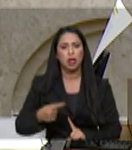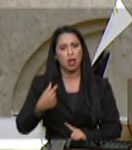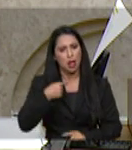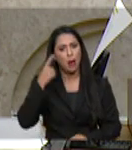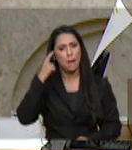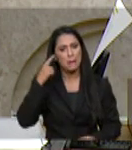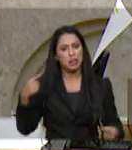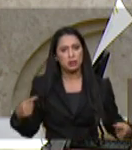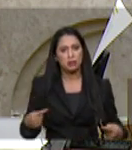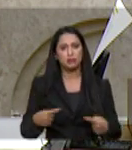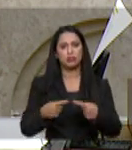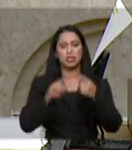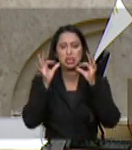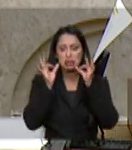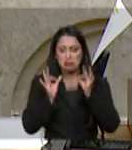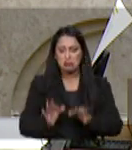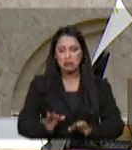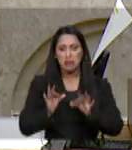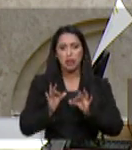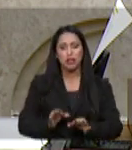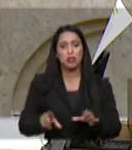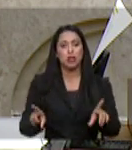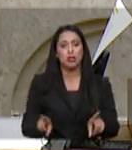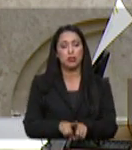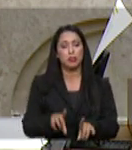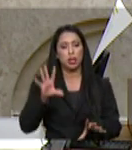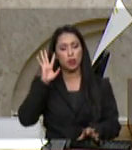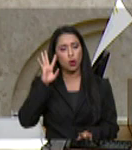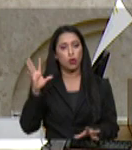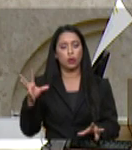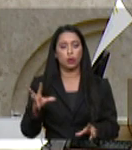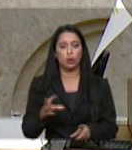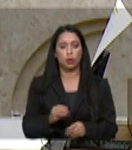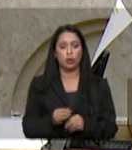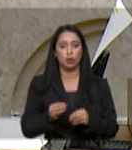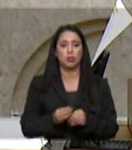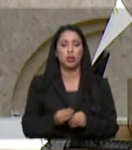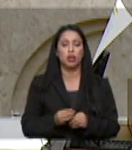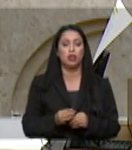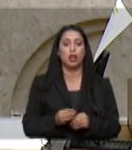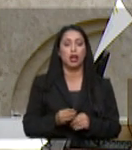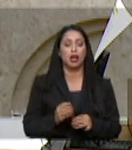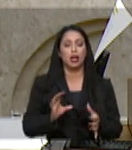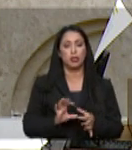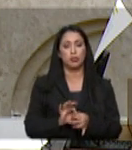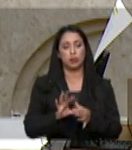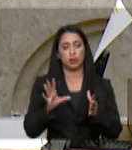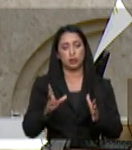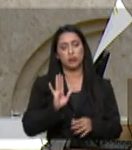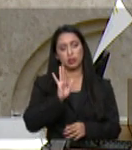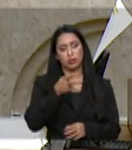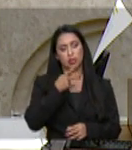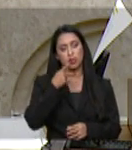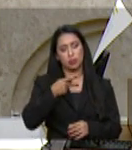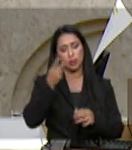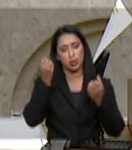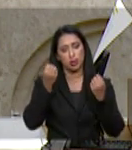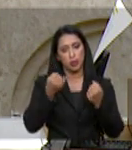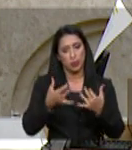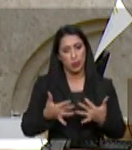ver acertadamente também é concluiu pela posição do tipo aqui se referiu